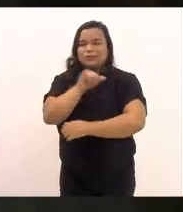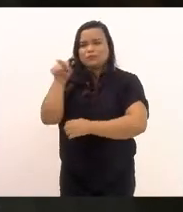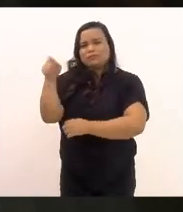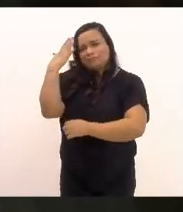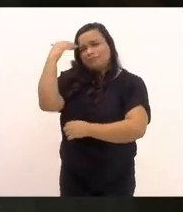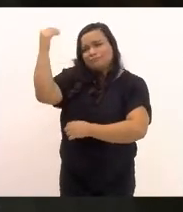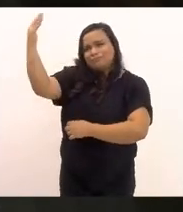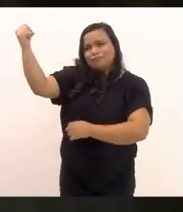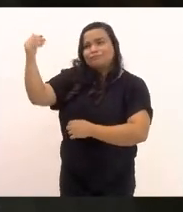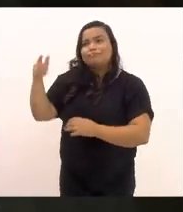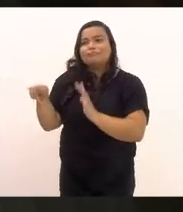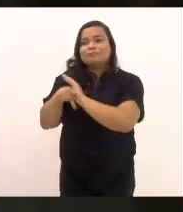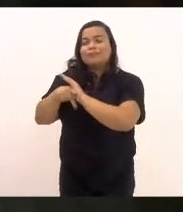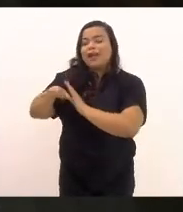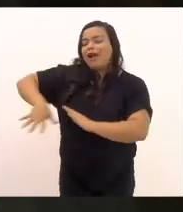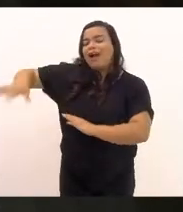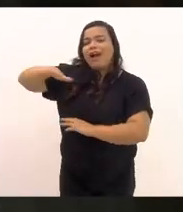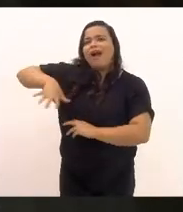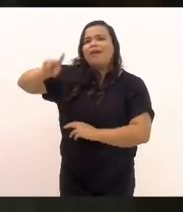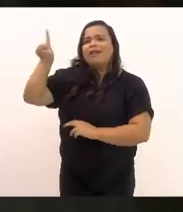Sul,